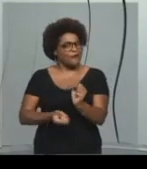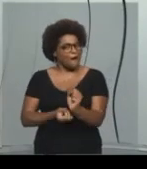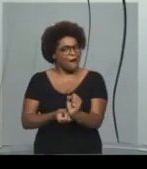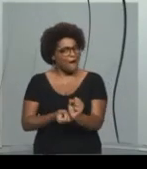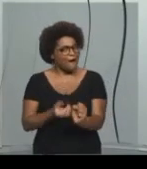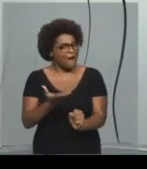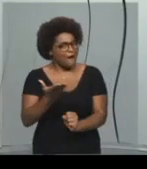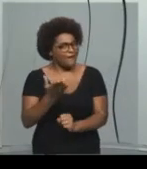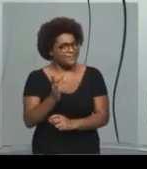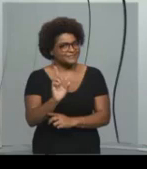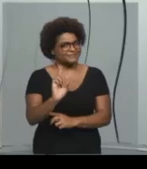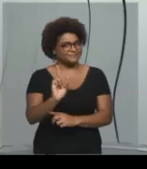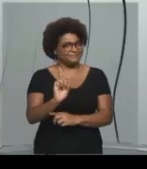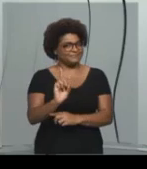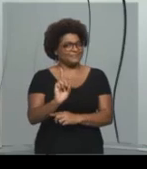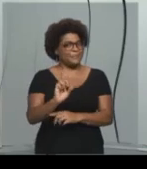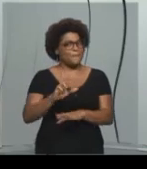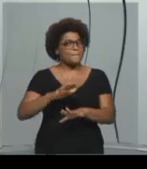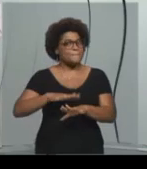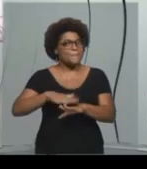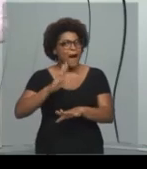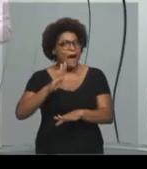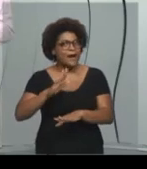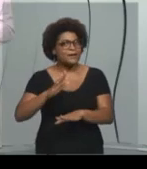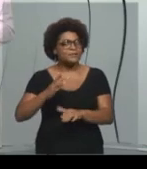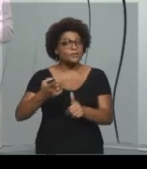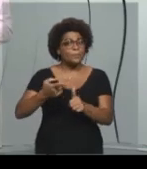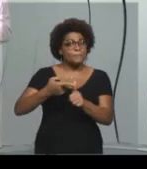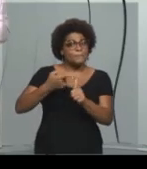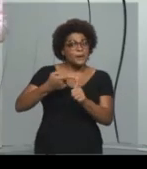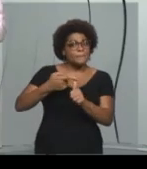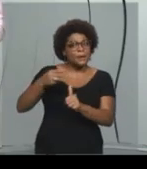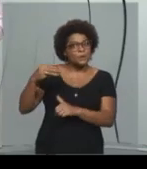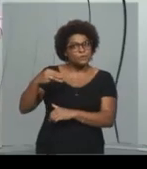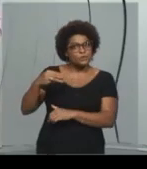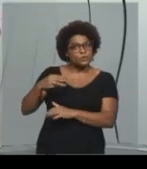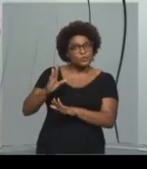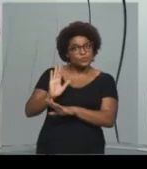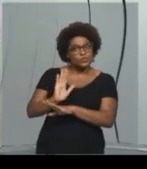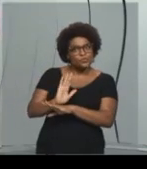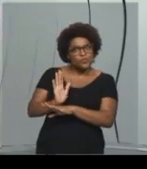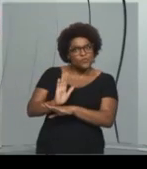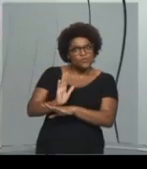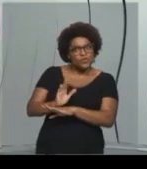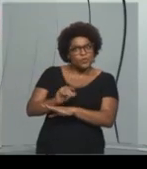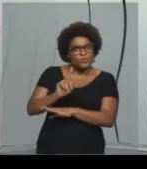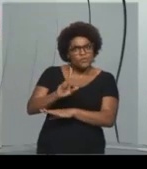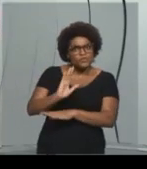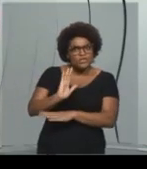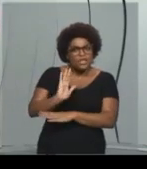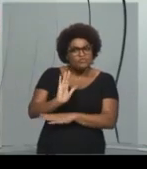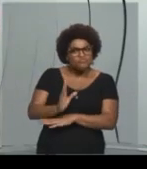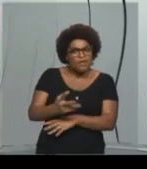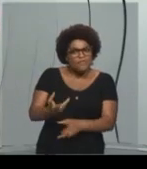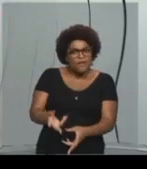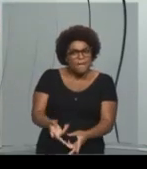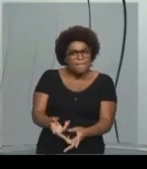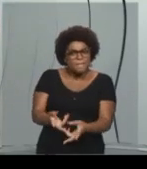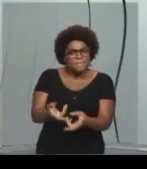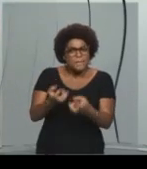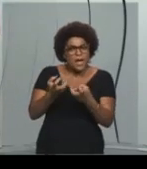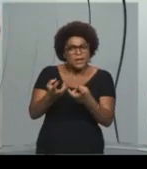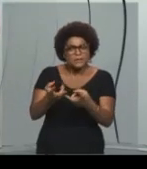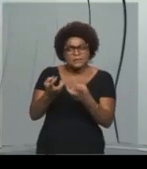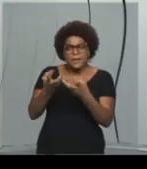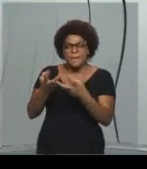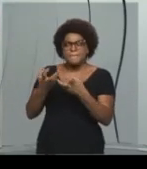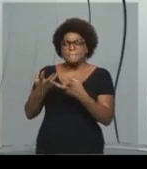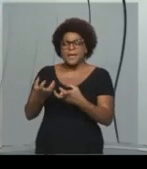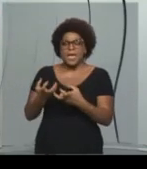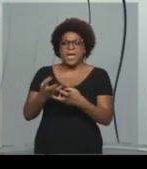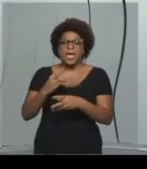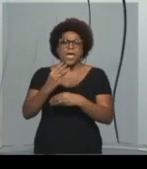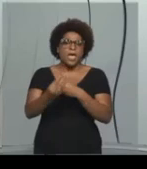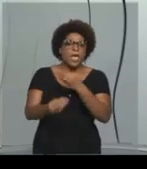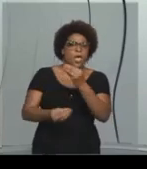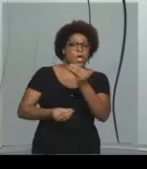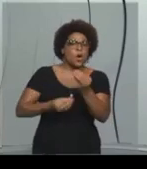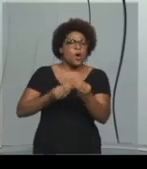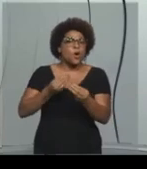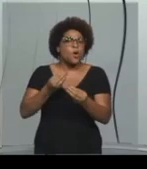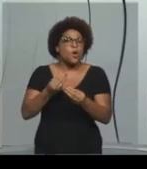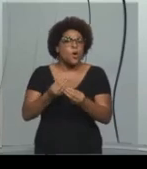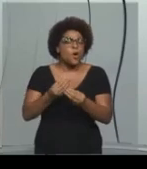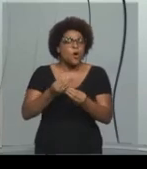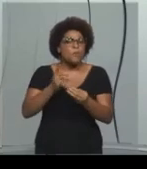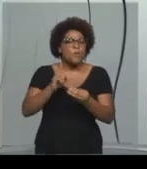nos primeiros minutos desse filme você vai ver uma reflexão muito densa e muito importante